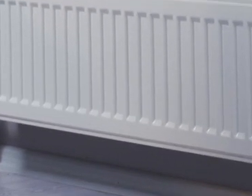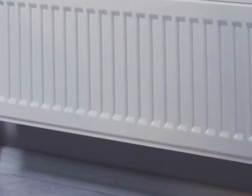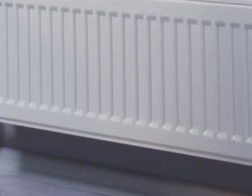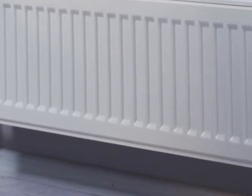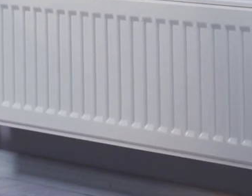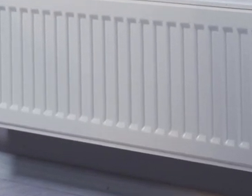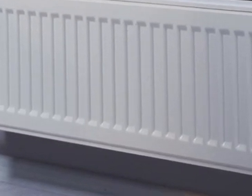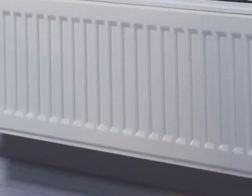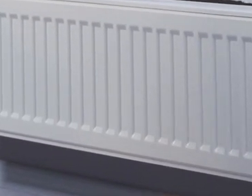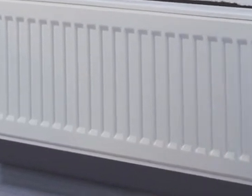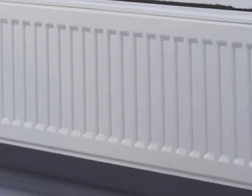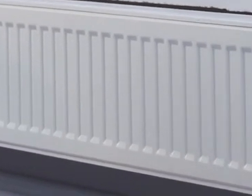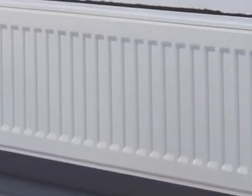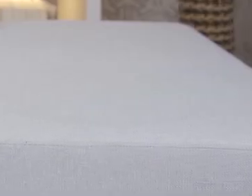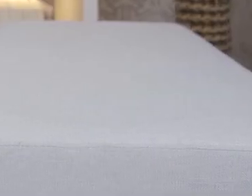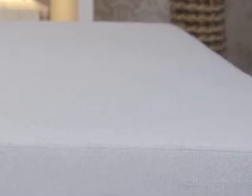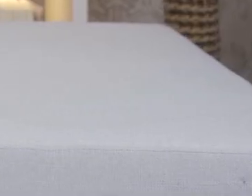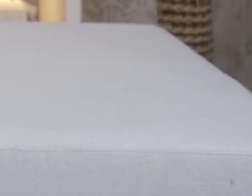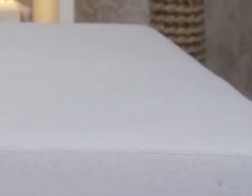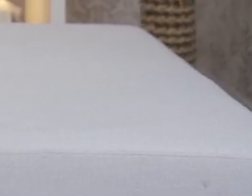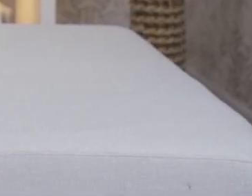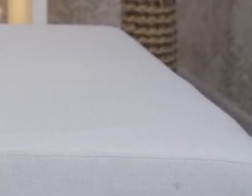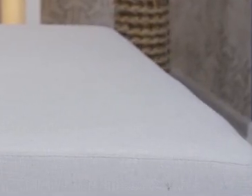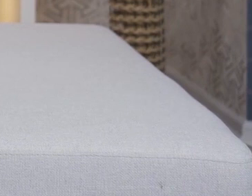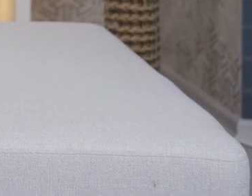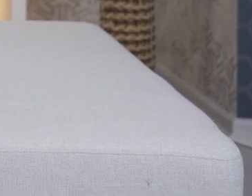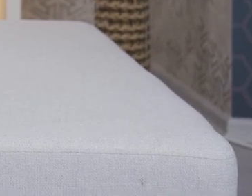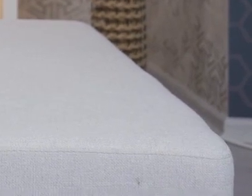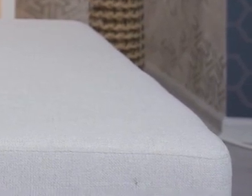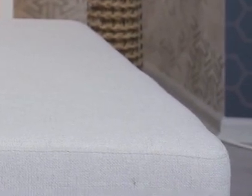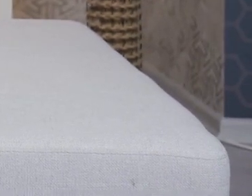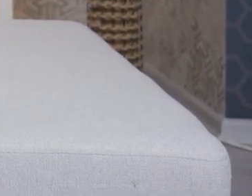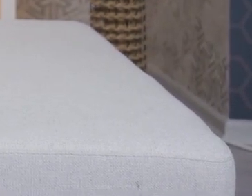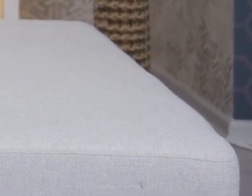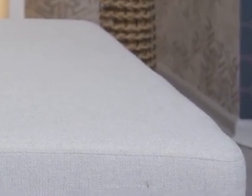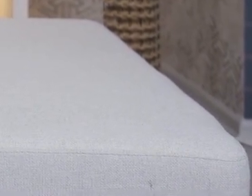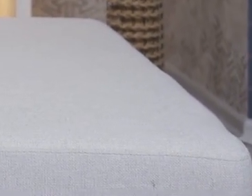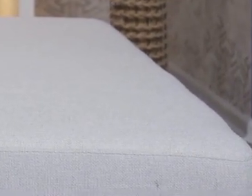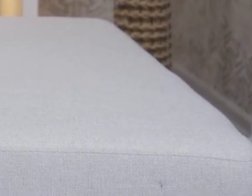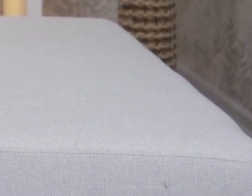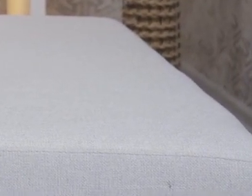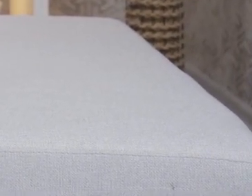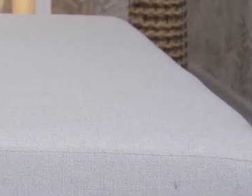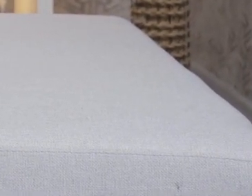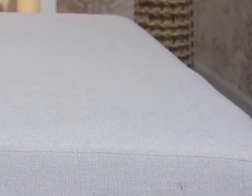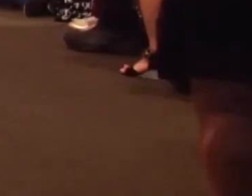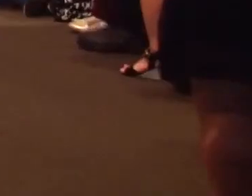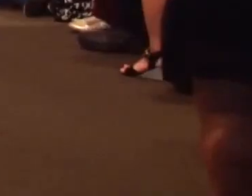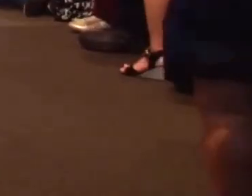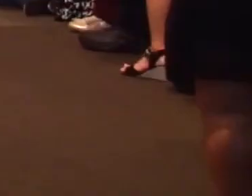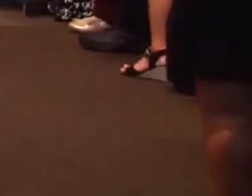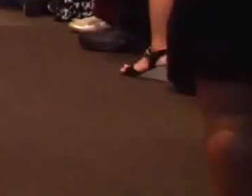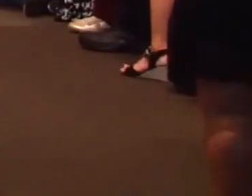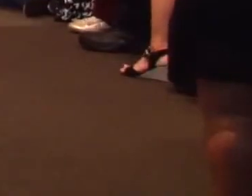causas genéticas principais. Vamos ver. A acondroplasia é causada por uma mutação do